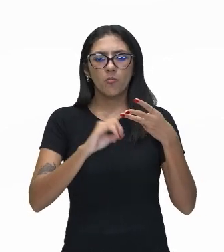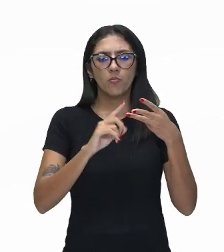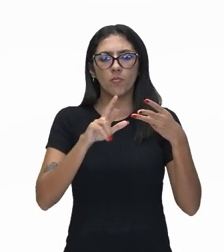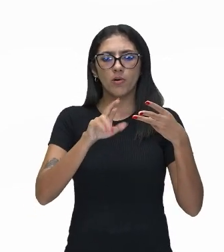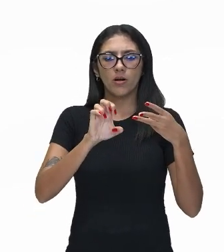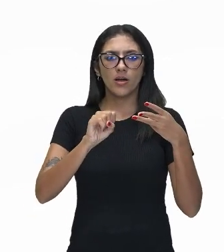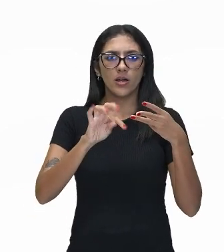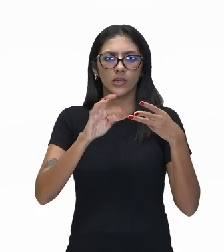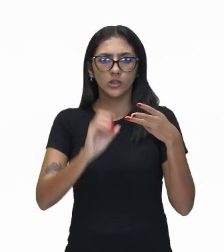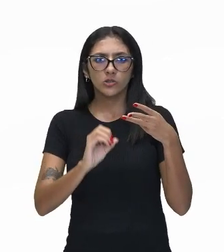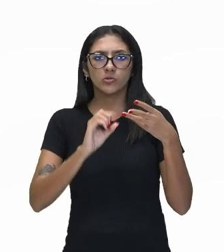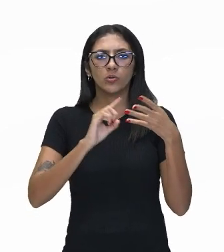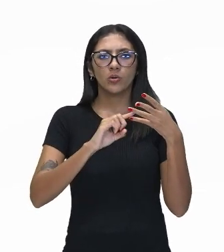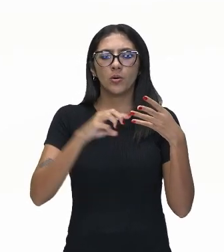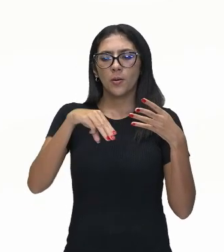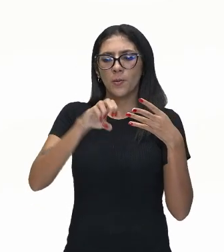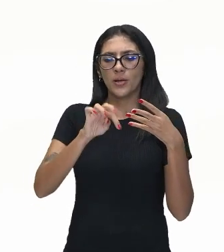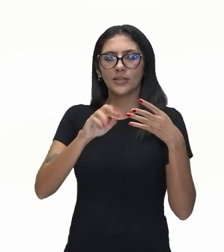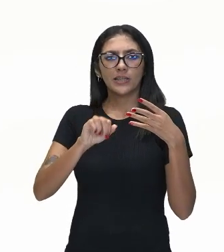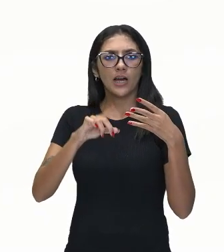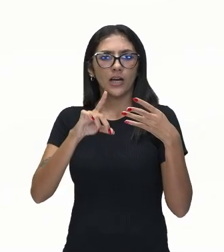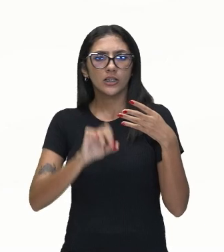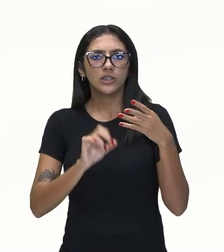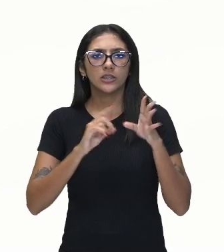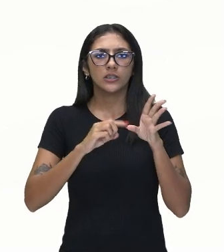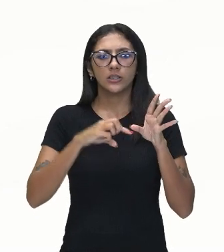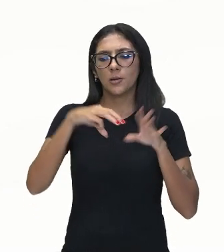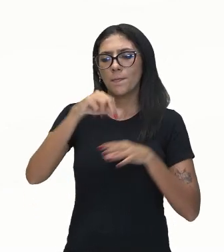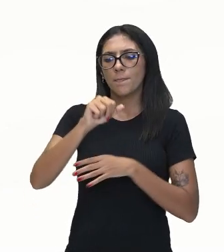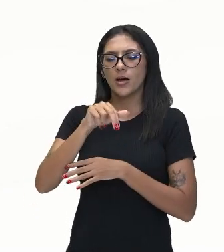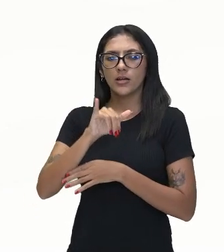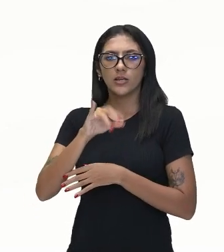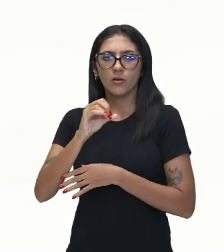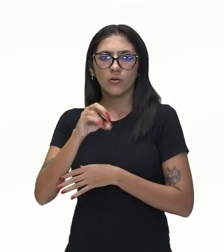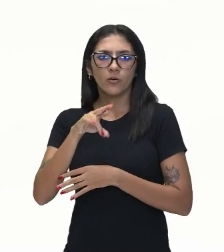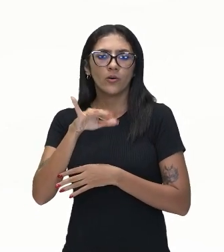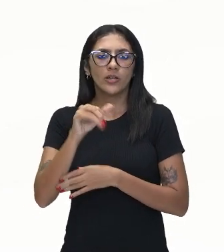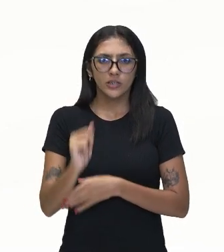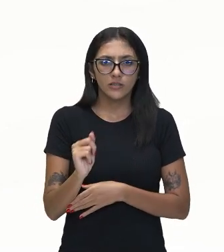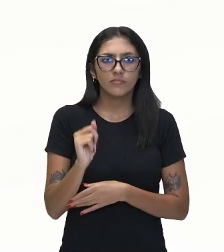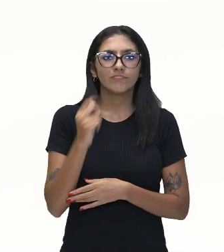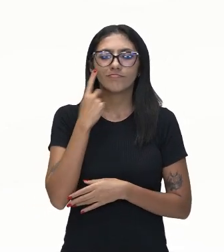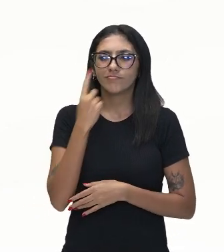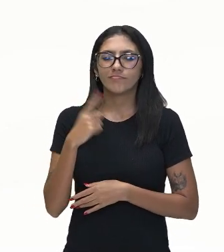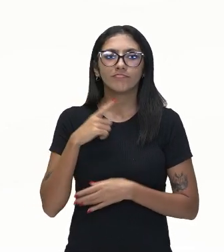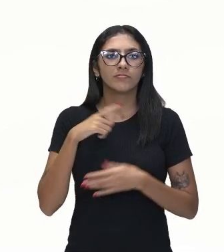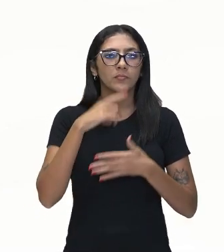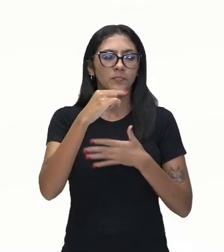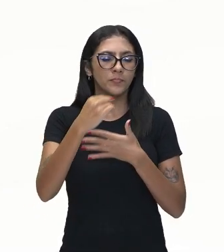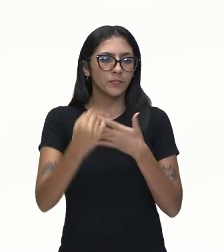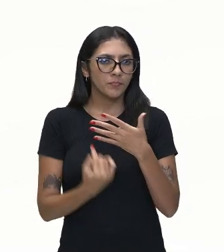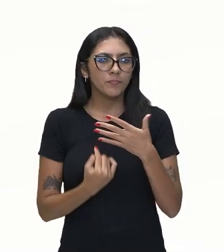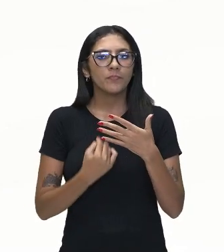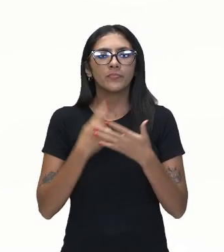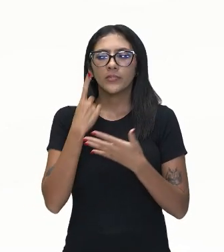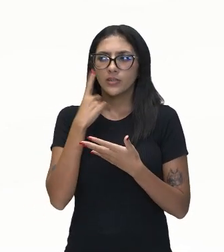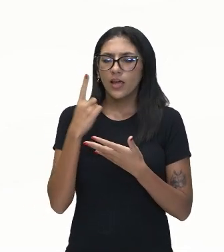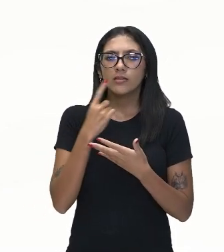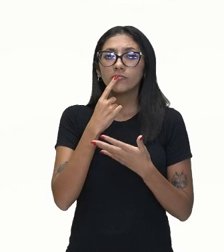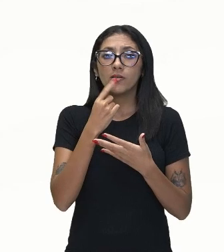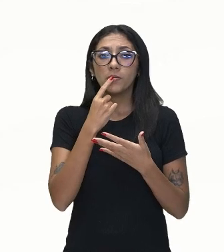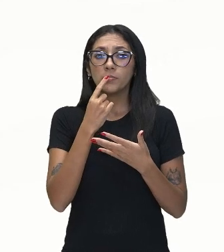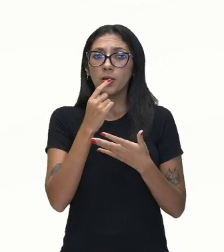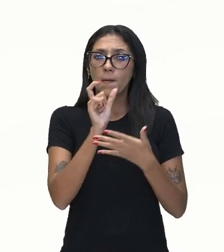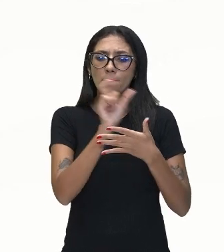de, metade de, a maioria de. Então, você tem aqui